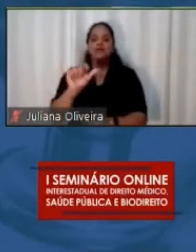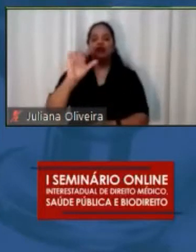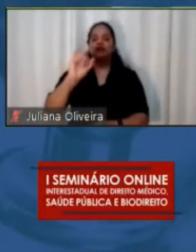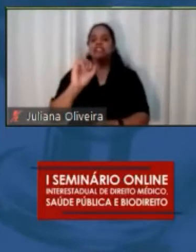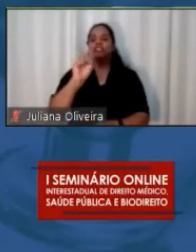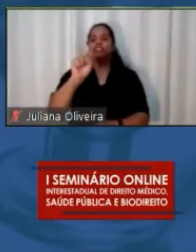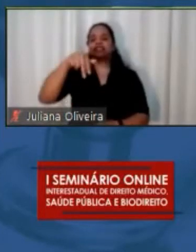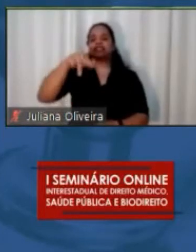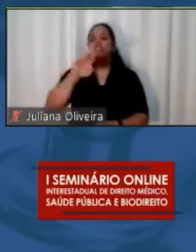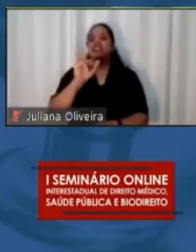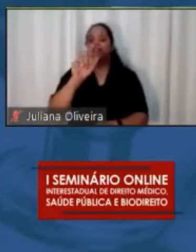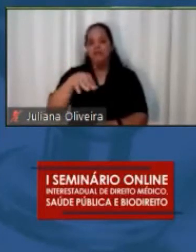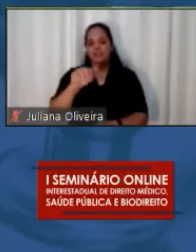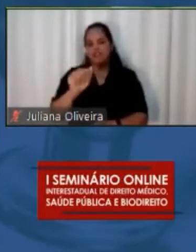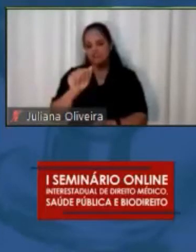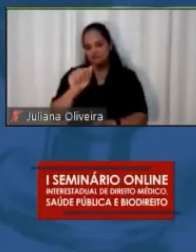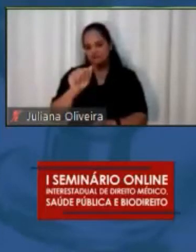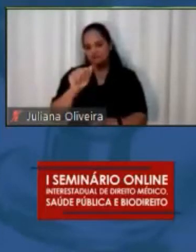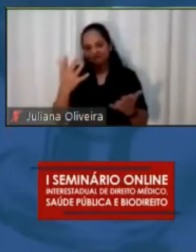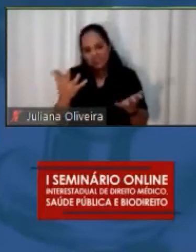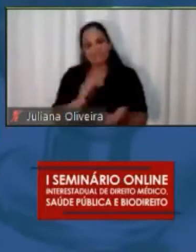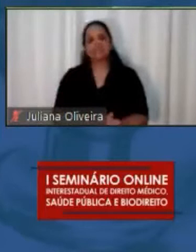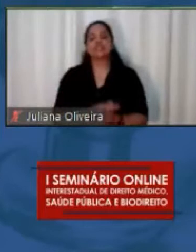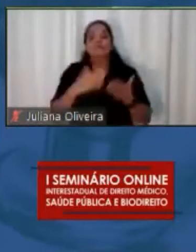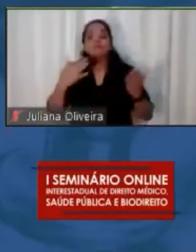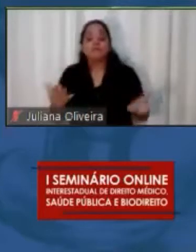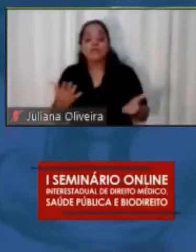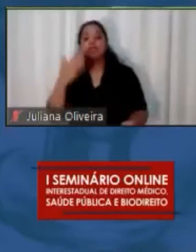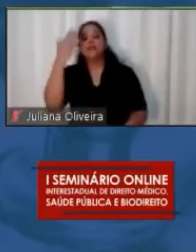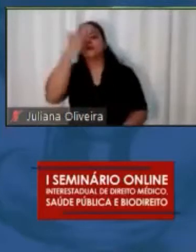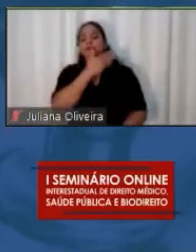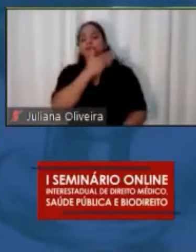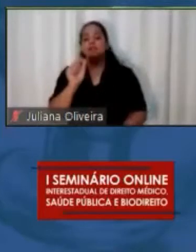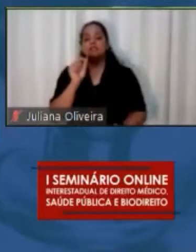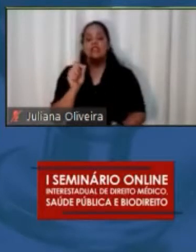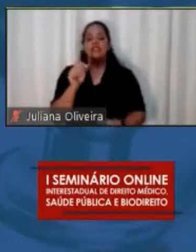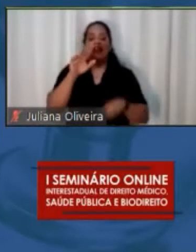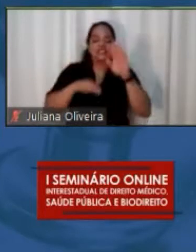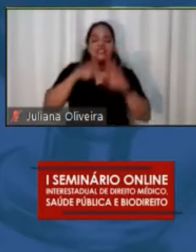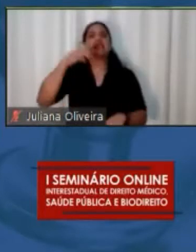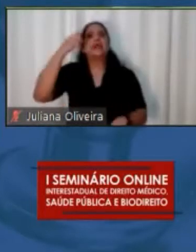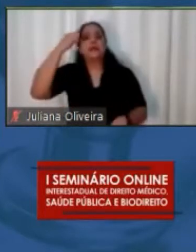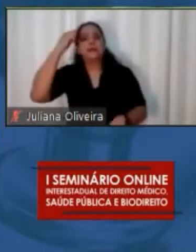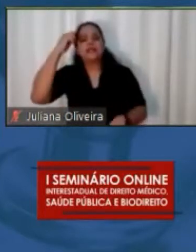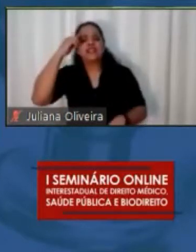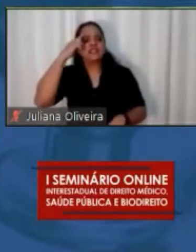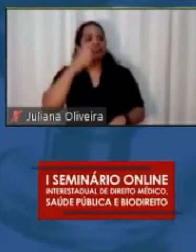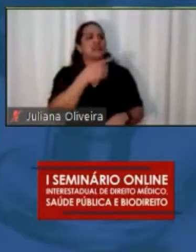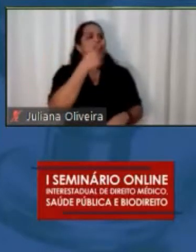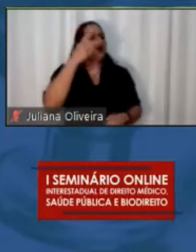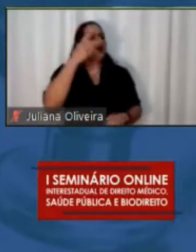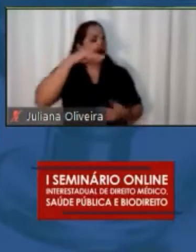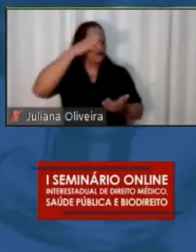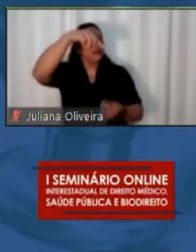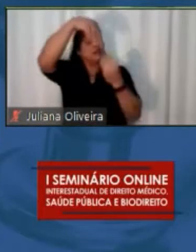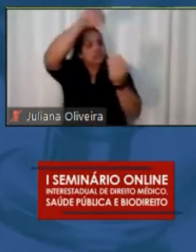isquemia. Então, isso mostra que talvez aquilo que se diga não seja exatamente aquilo que acontece. Então, o